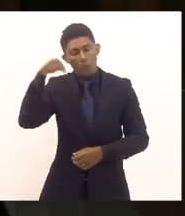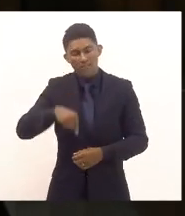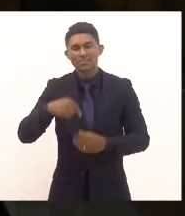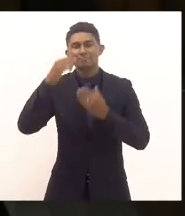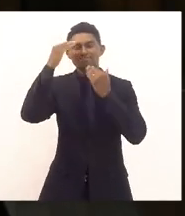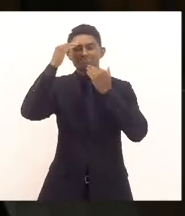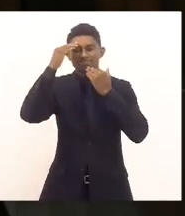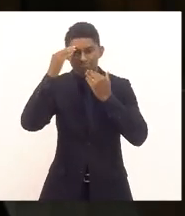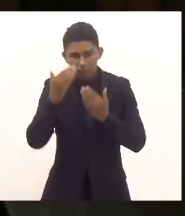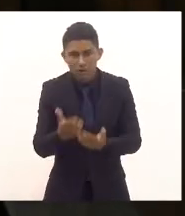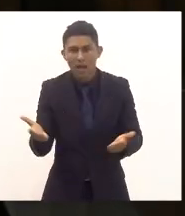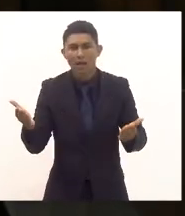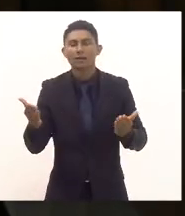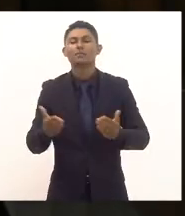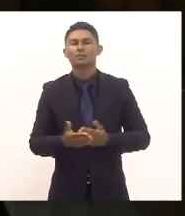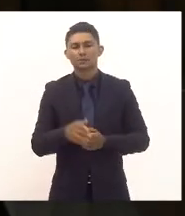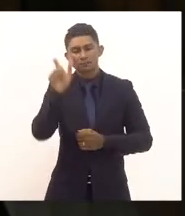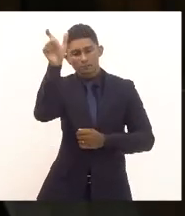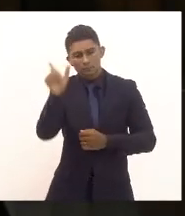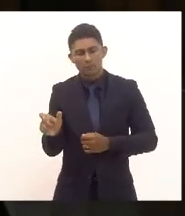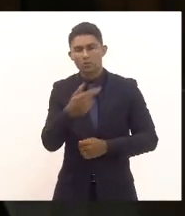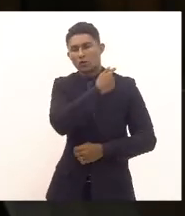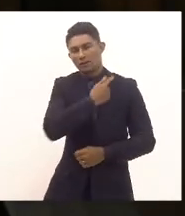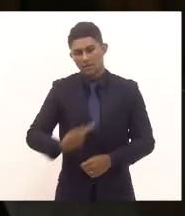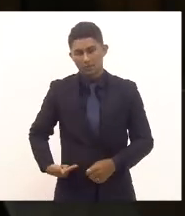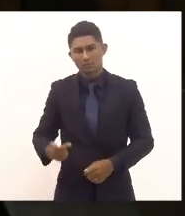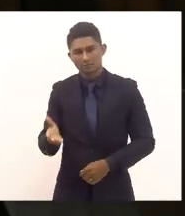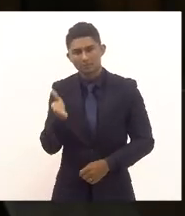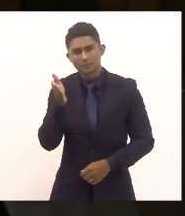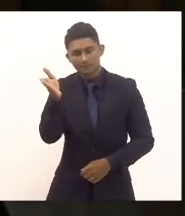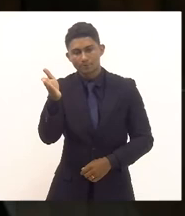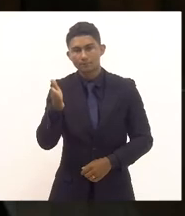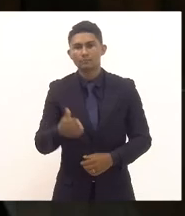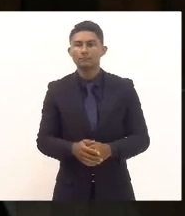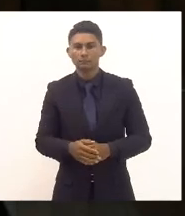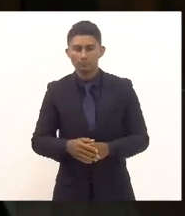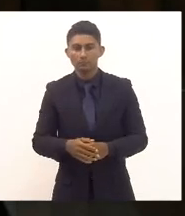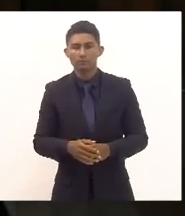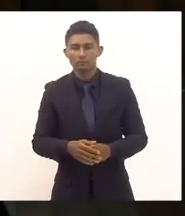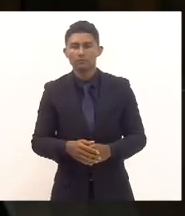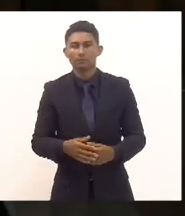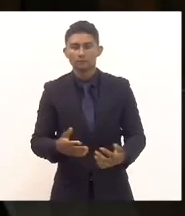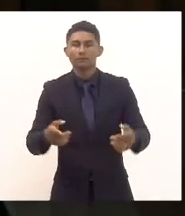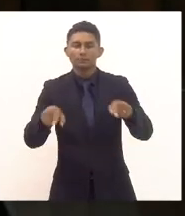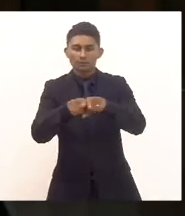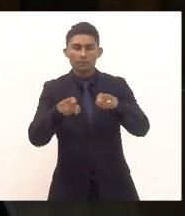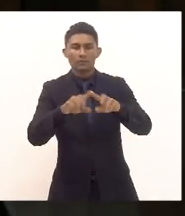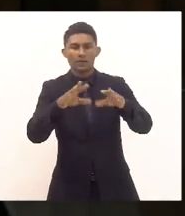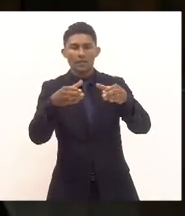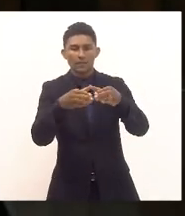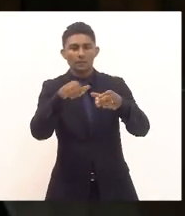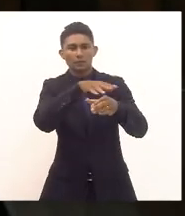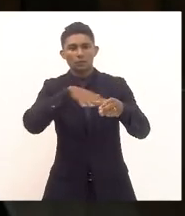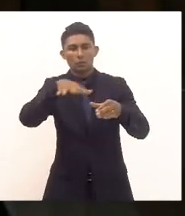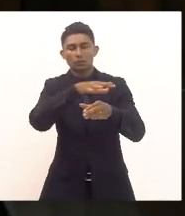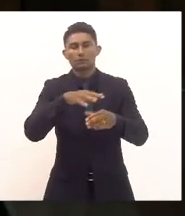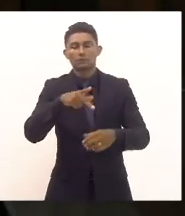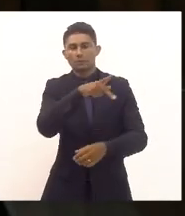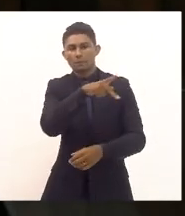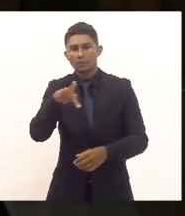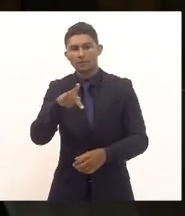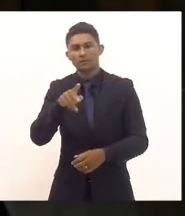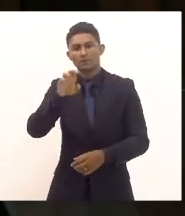o meus agradecimentos ao Governador Cláudio Castro a toda equipe do Dr na pessoa do presidente